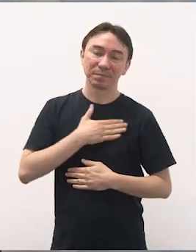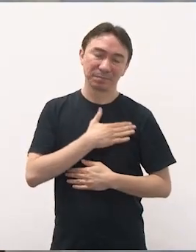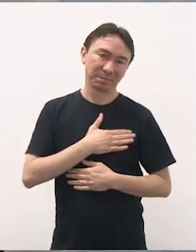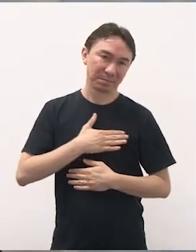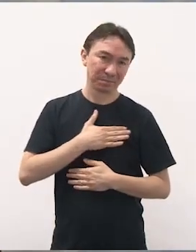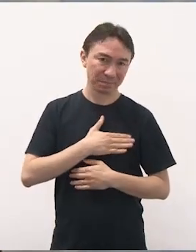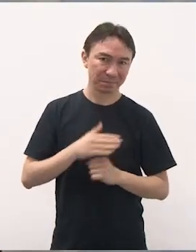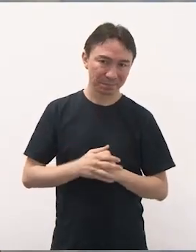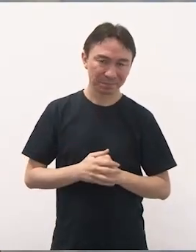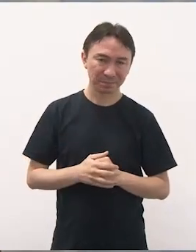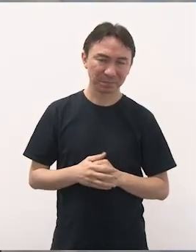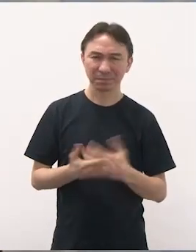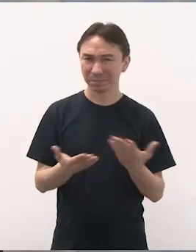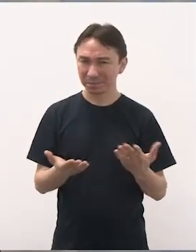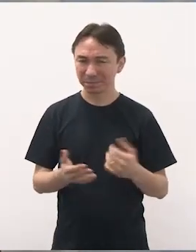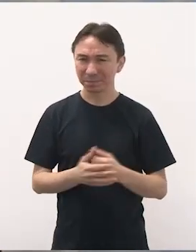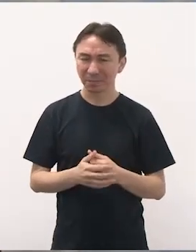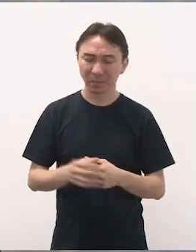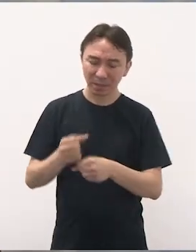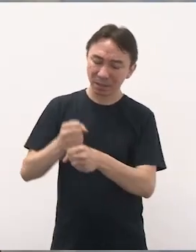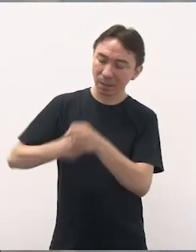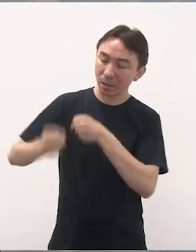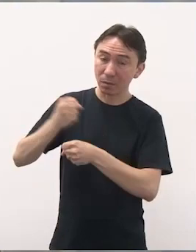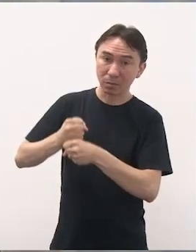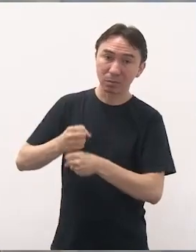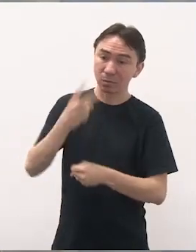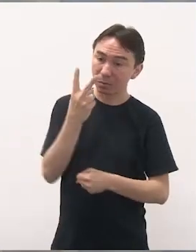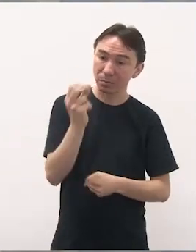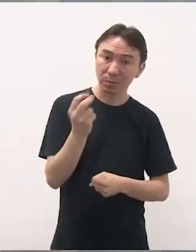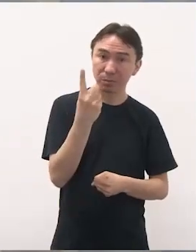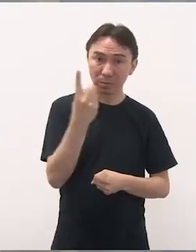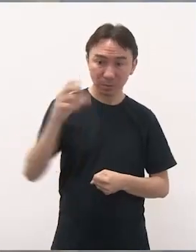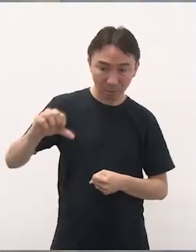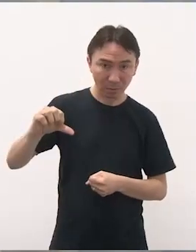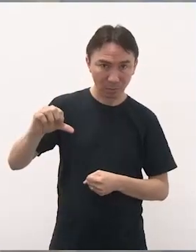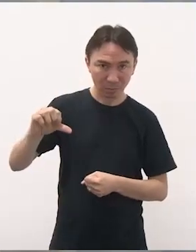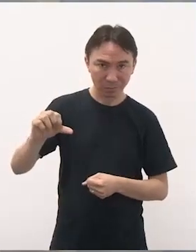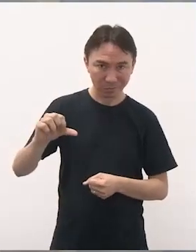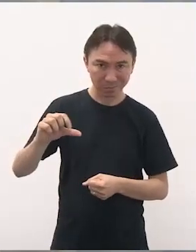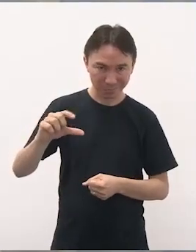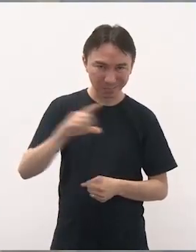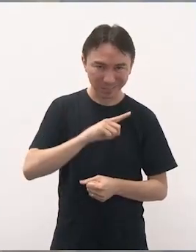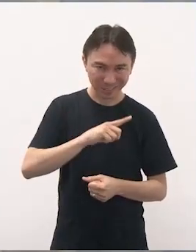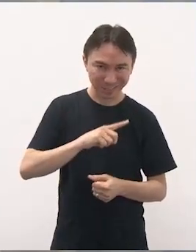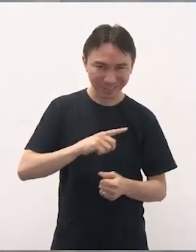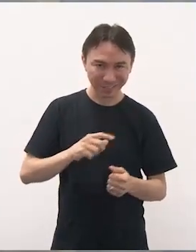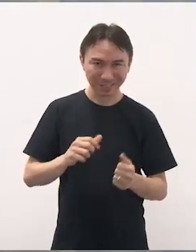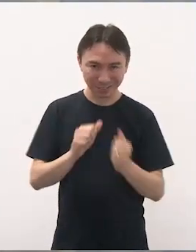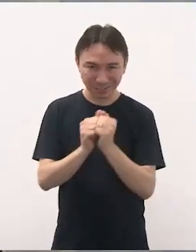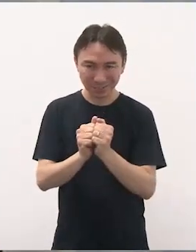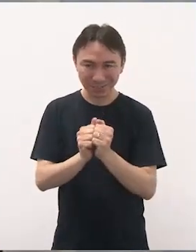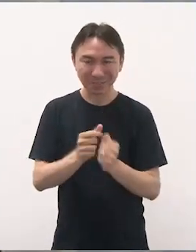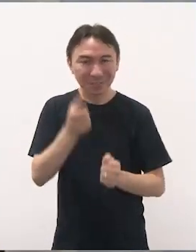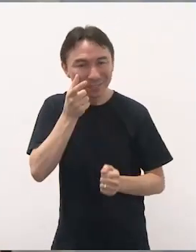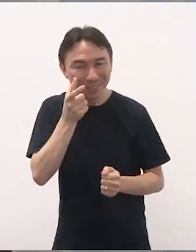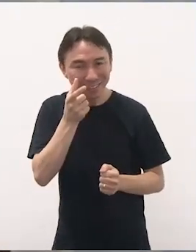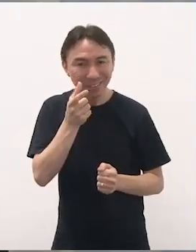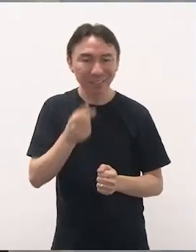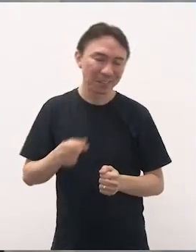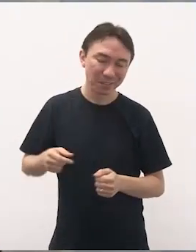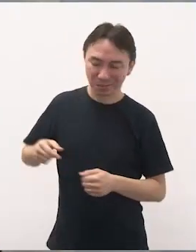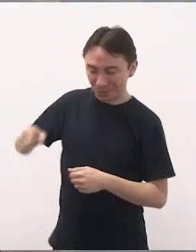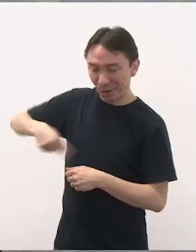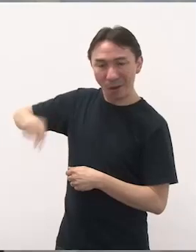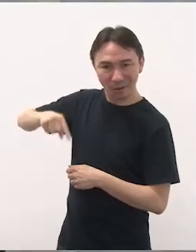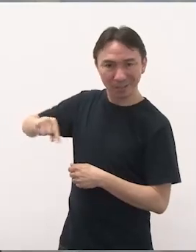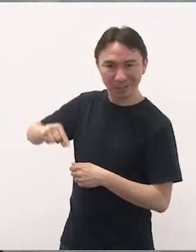Quem estava conosco, né, em 2019 deve lembrar que a gente que eu digo, né, o Conviva, né, porque eu já